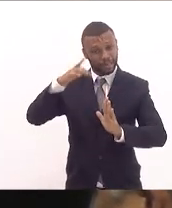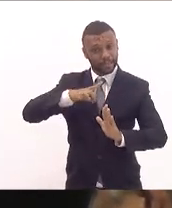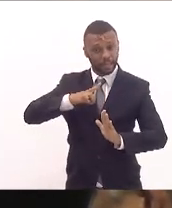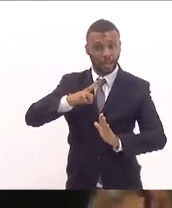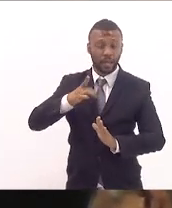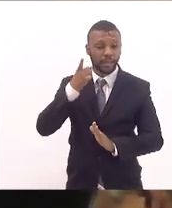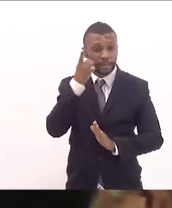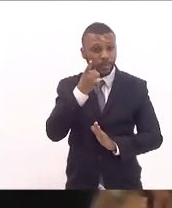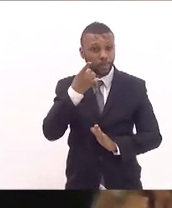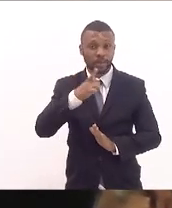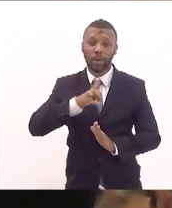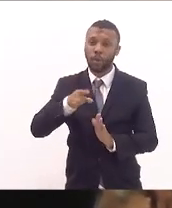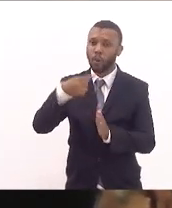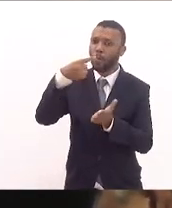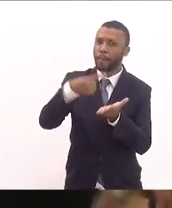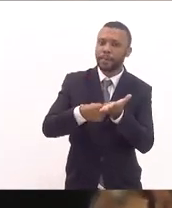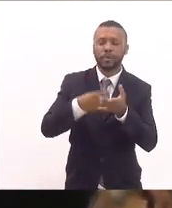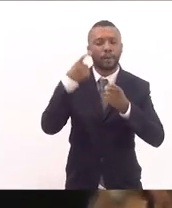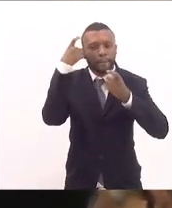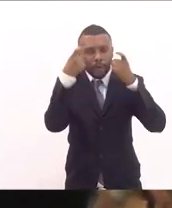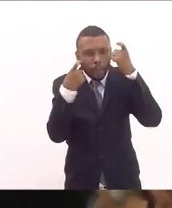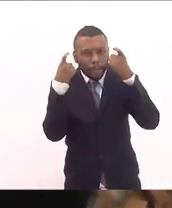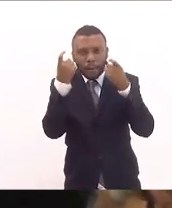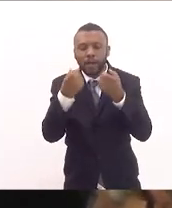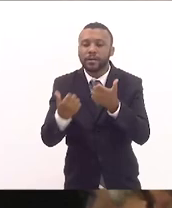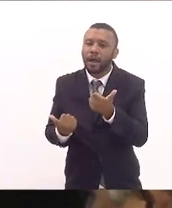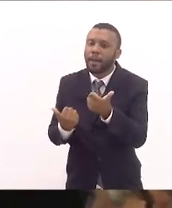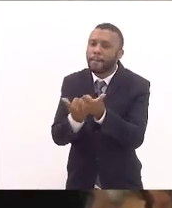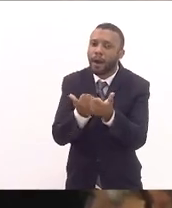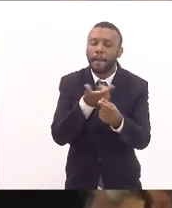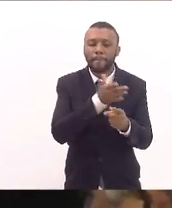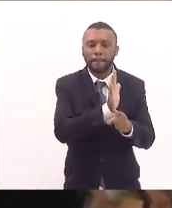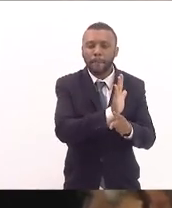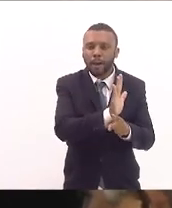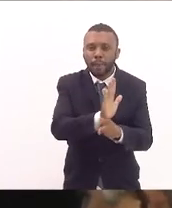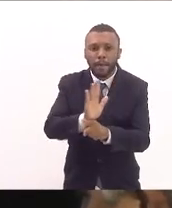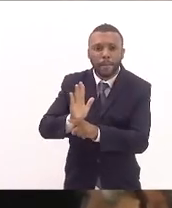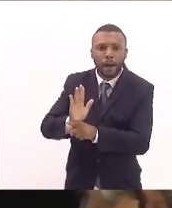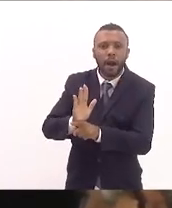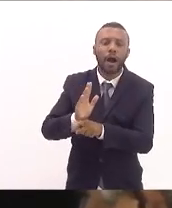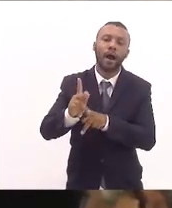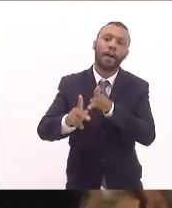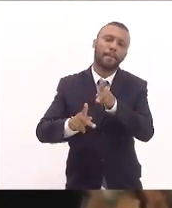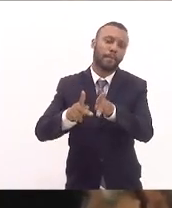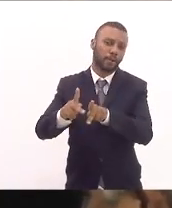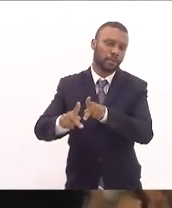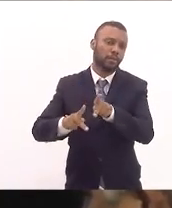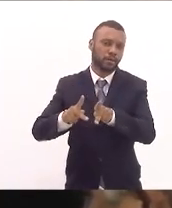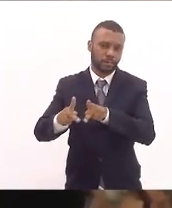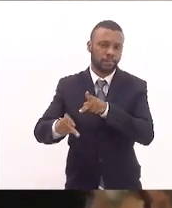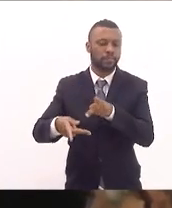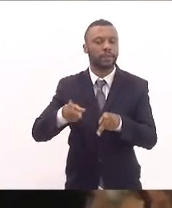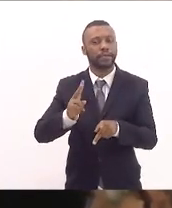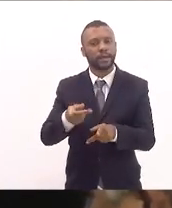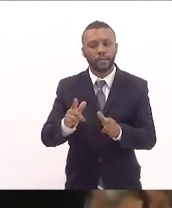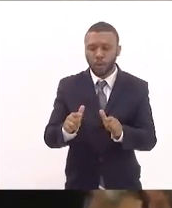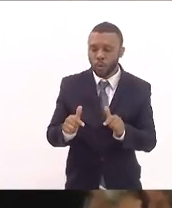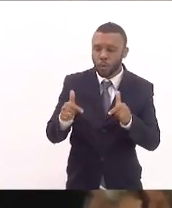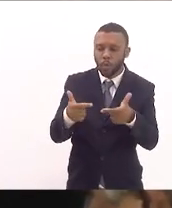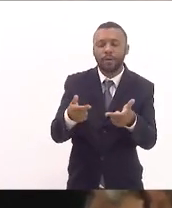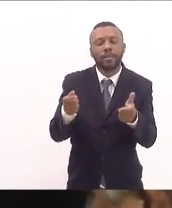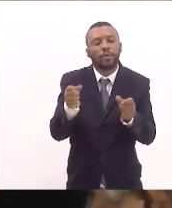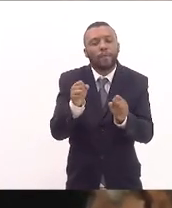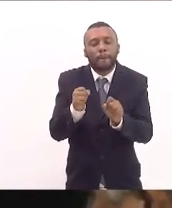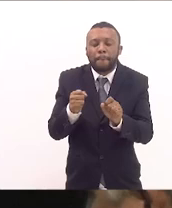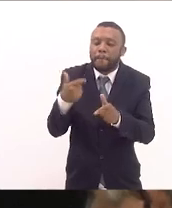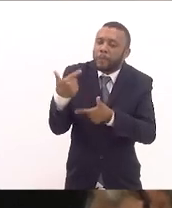parlamentares sim comprometidos e preocupados em ajudar de alguma tô fazendo sempre o possível e o